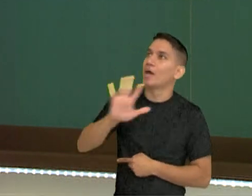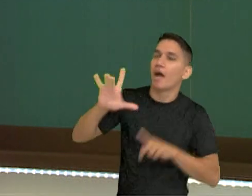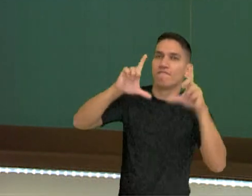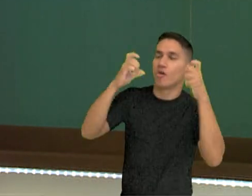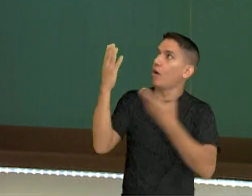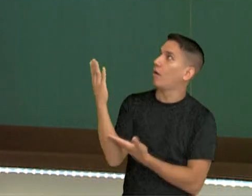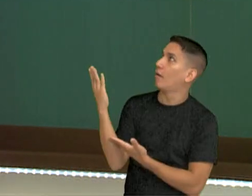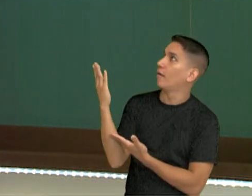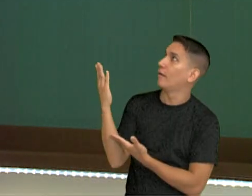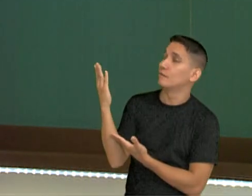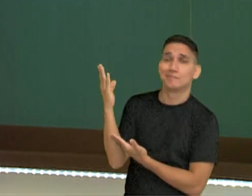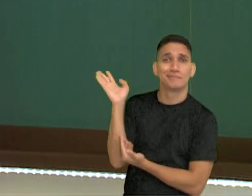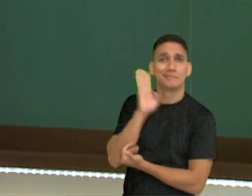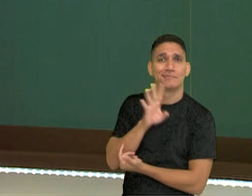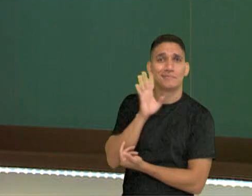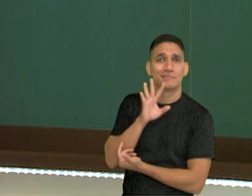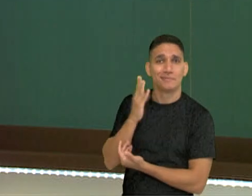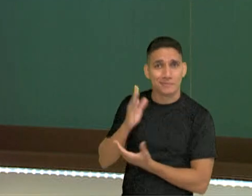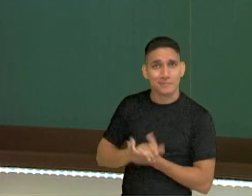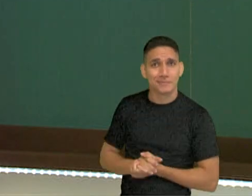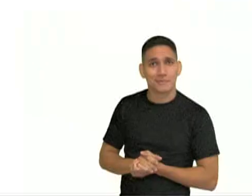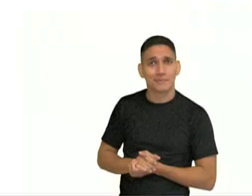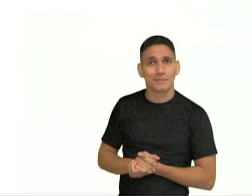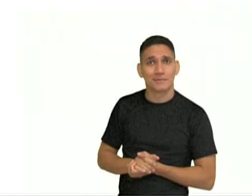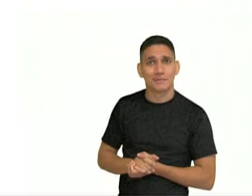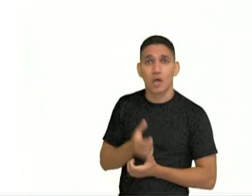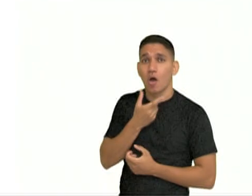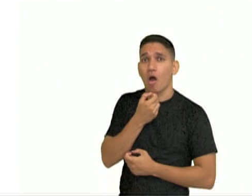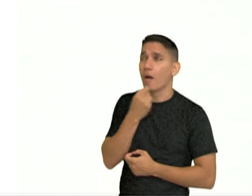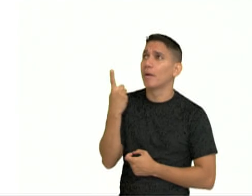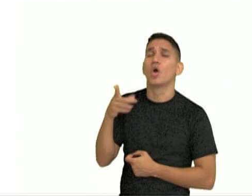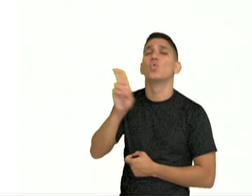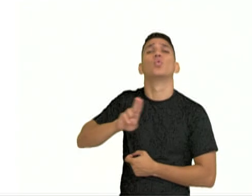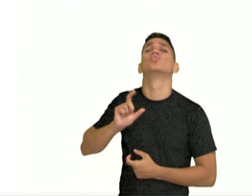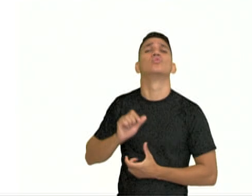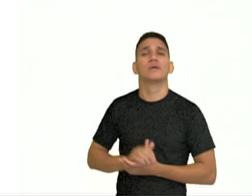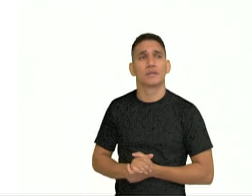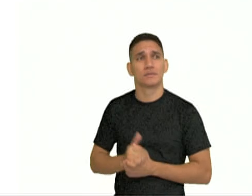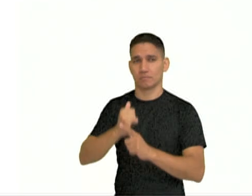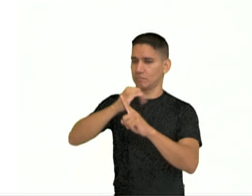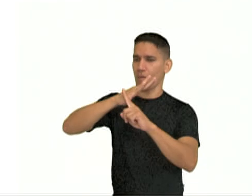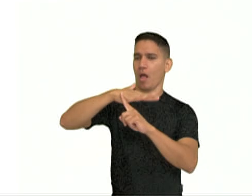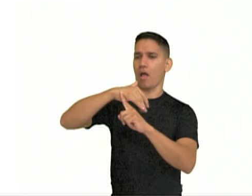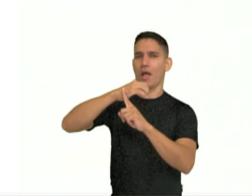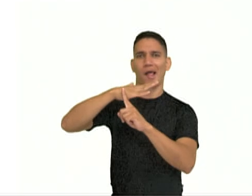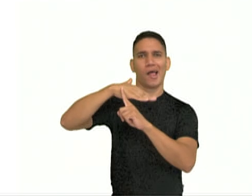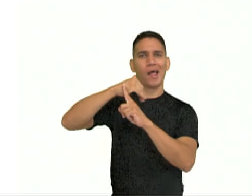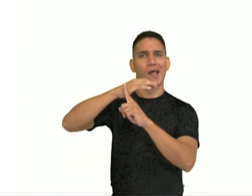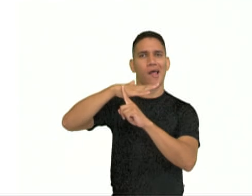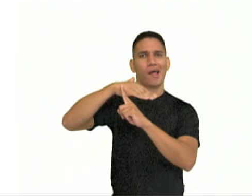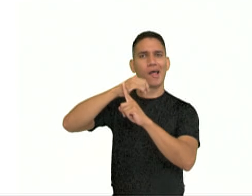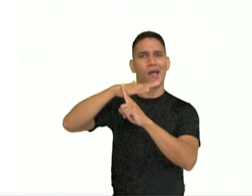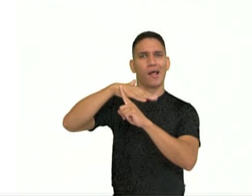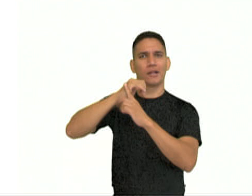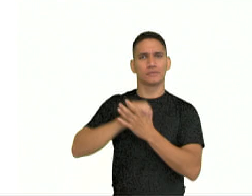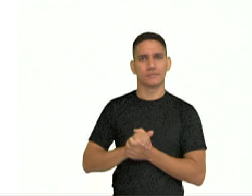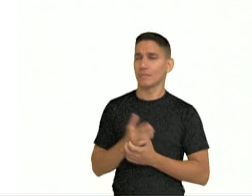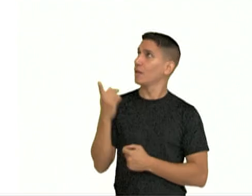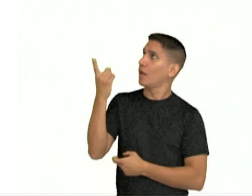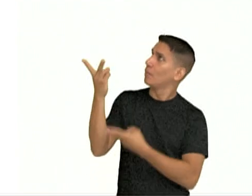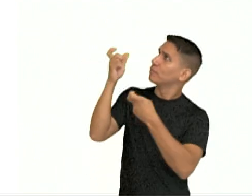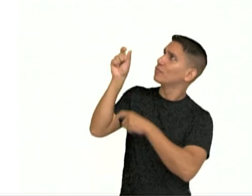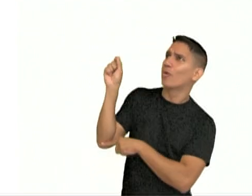que imagem bacana. O menino está vestido do que aqui? De super-herói. E aí ele diz assim,